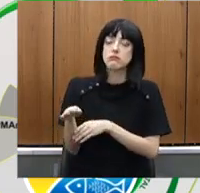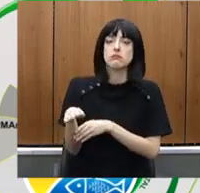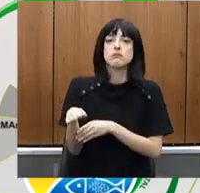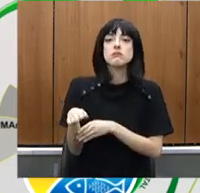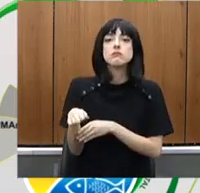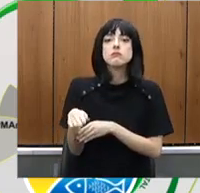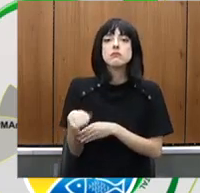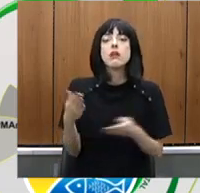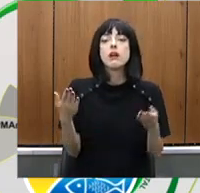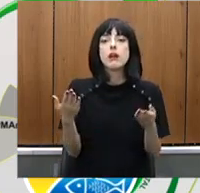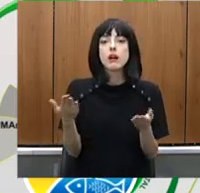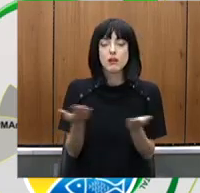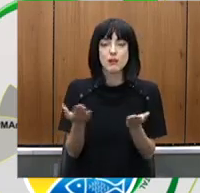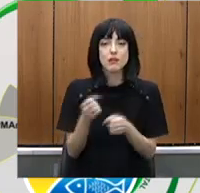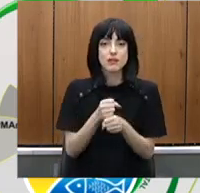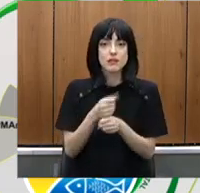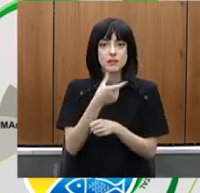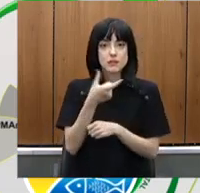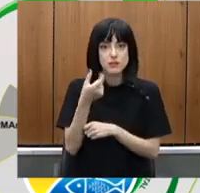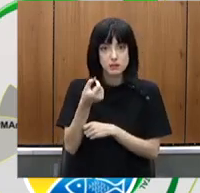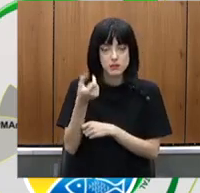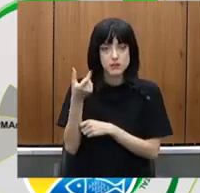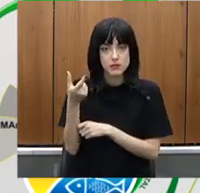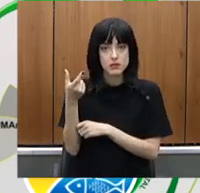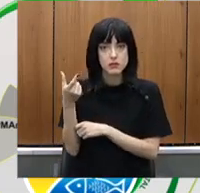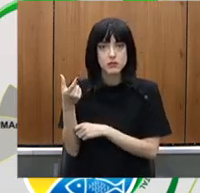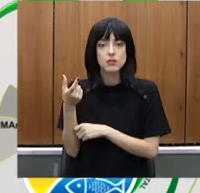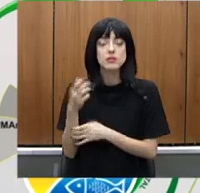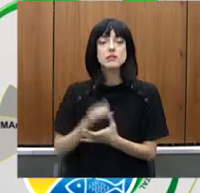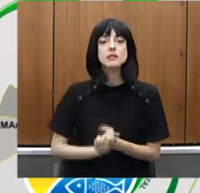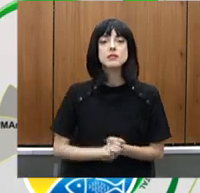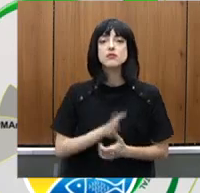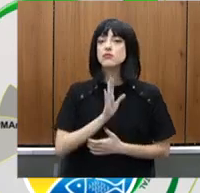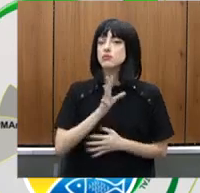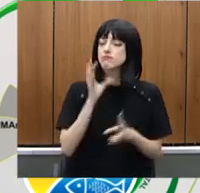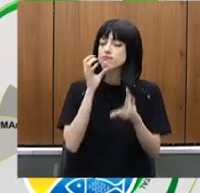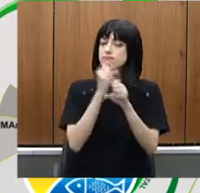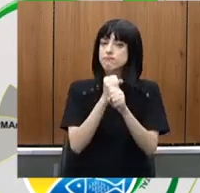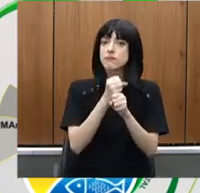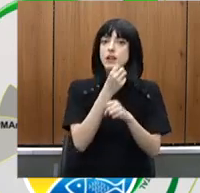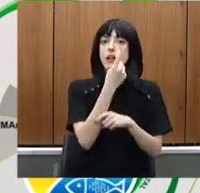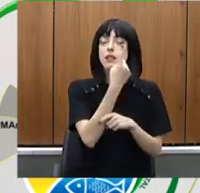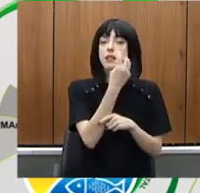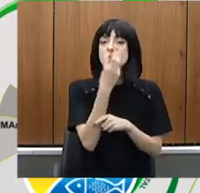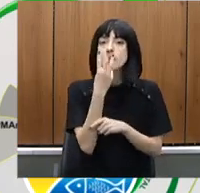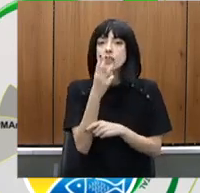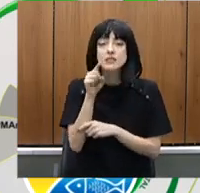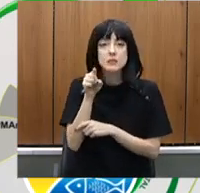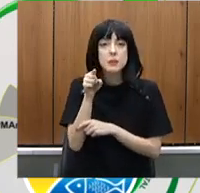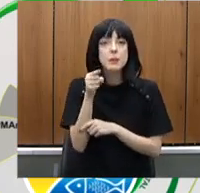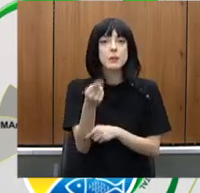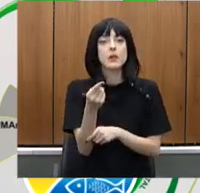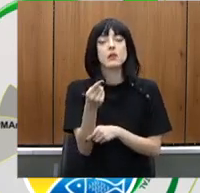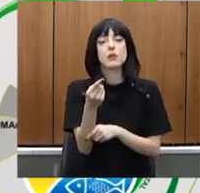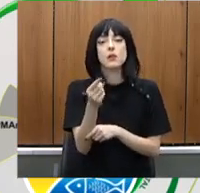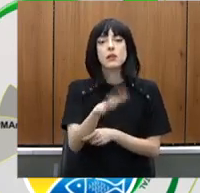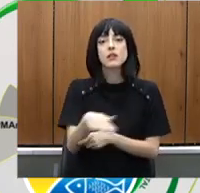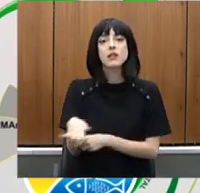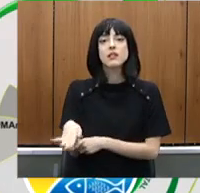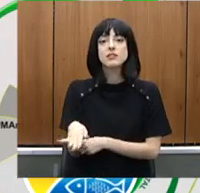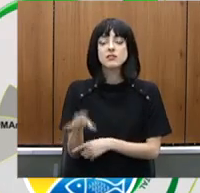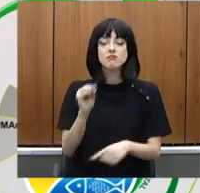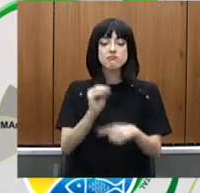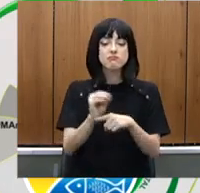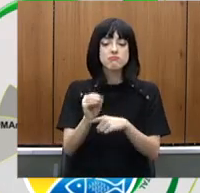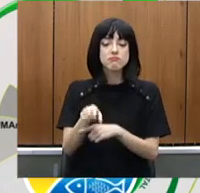13 mil 700 crianças já foram assistidas né com esse essa visão aí da sustentabilidade a questão da do programa